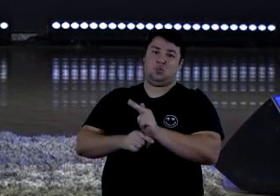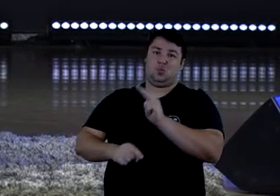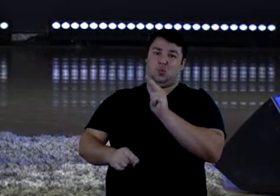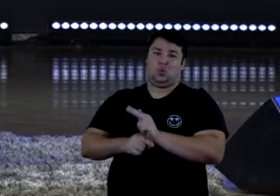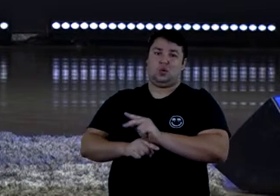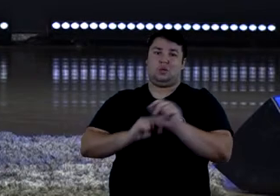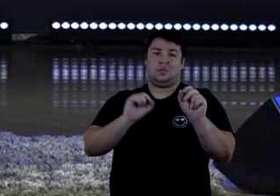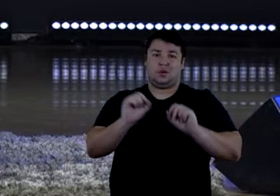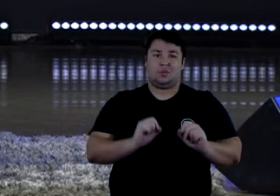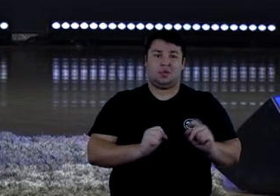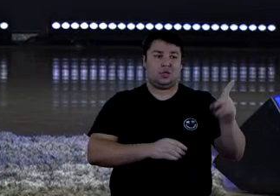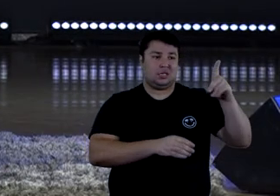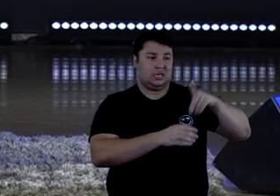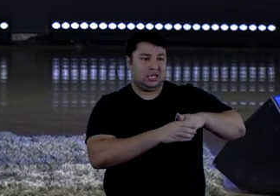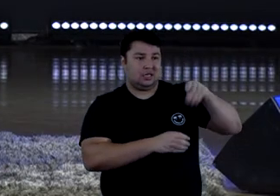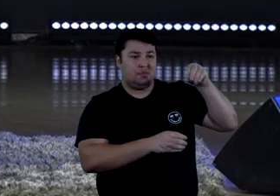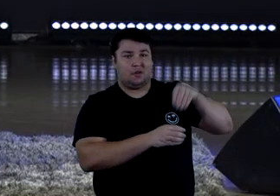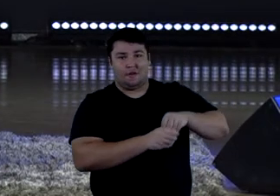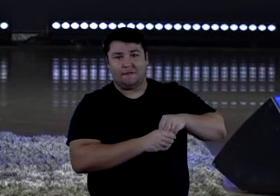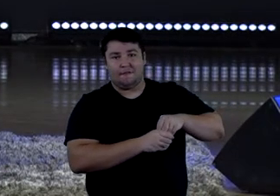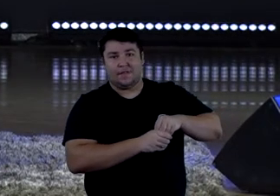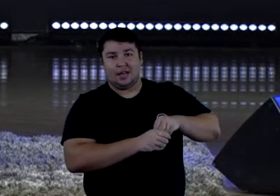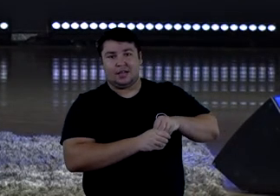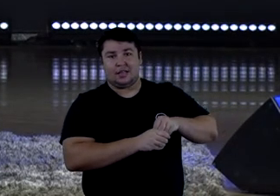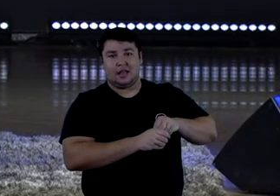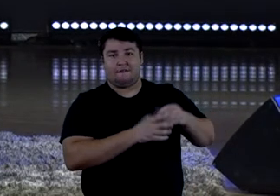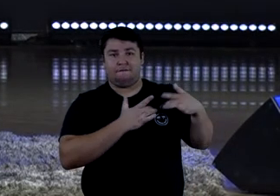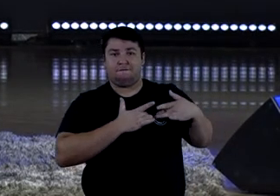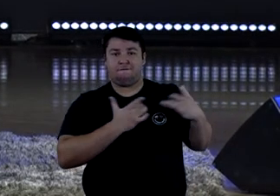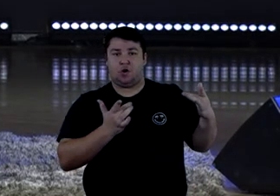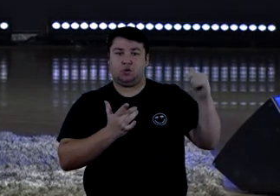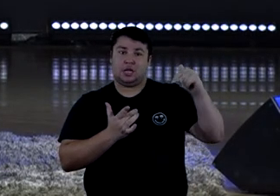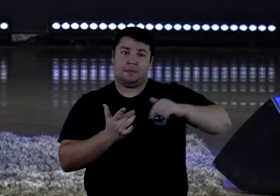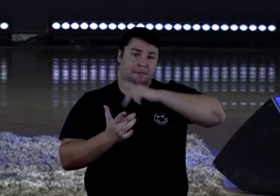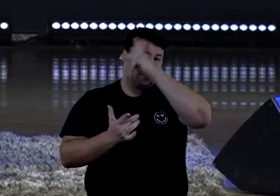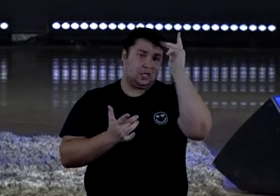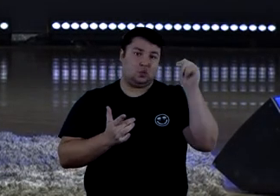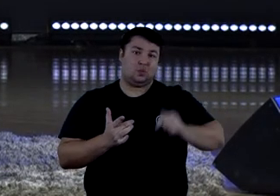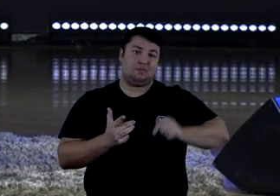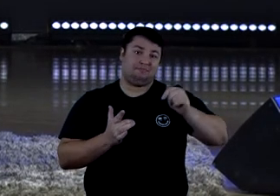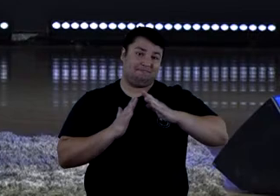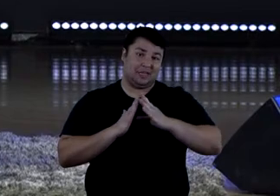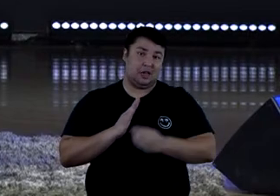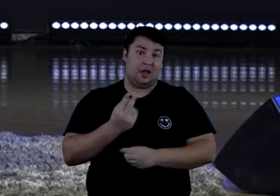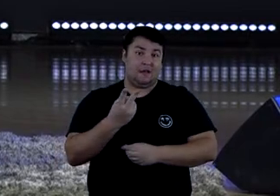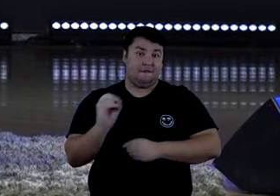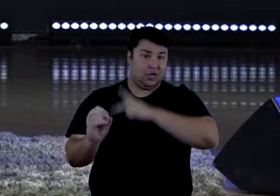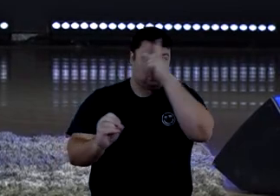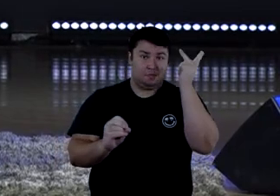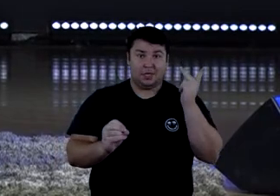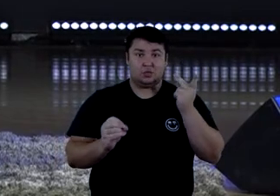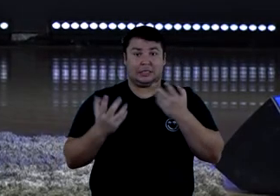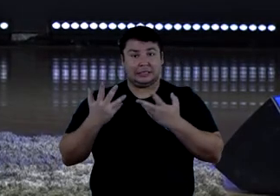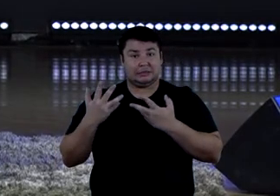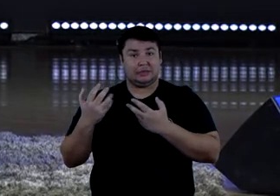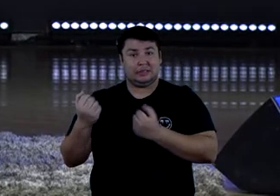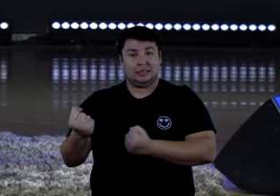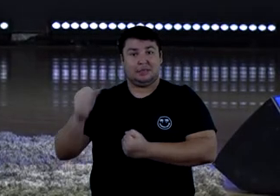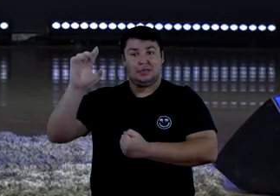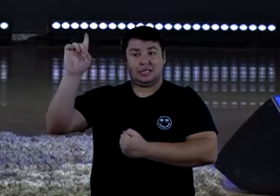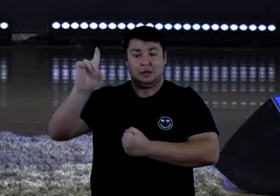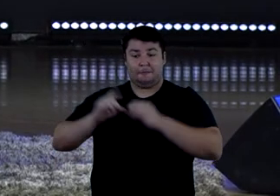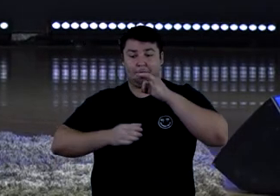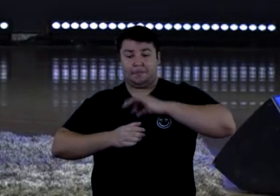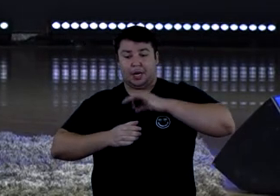por ofertas voluntárias feitas pelos irmãos aqui da igreja. Então são 20 pessoas que estão recebendo a semeadura